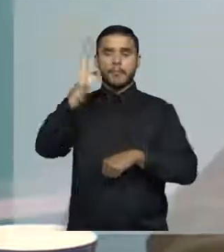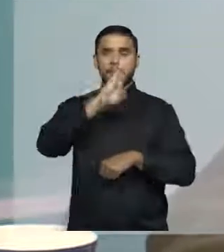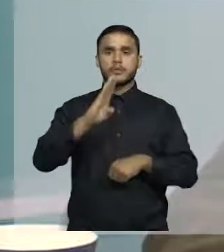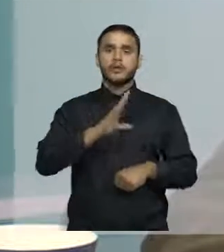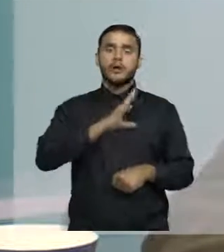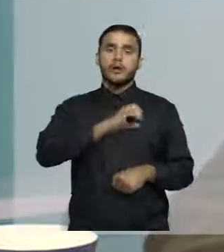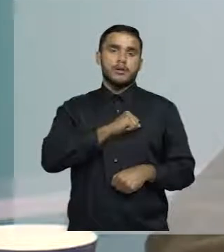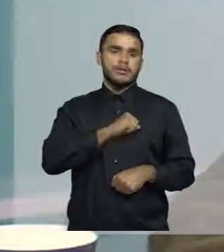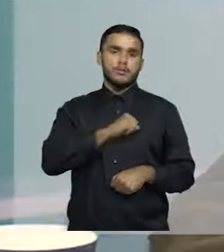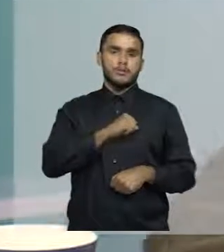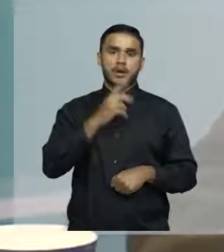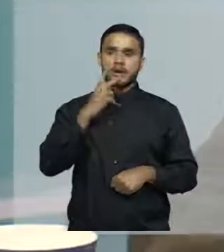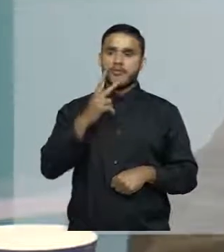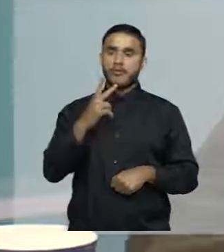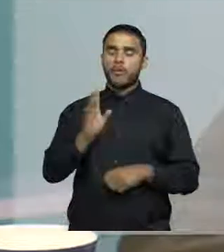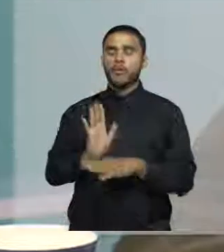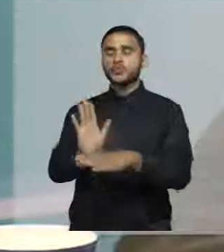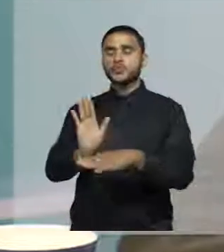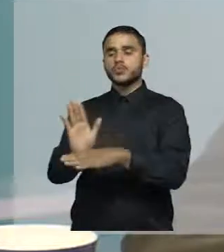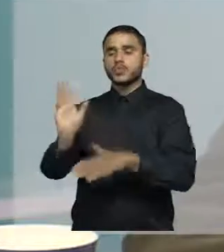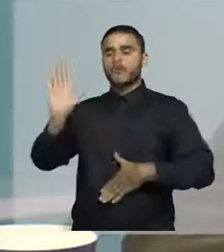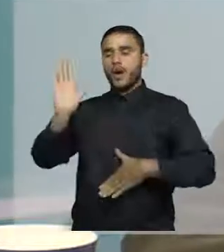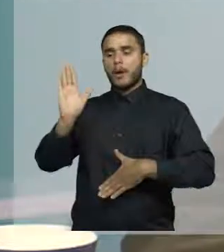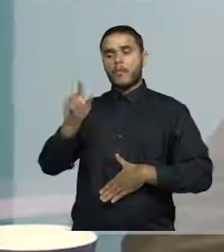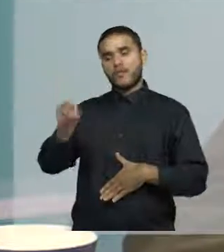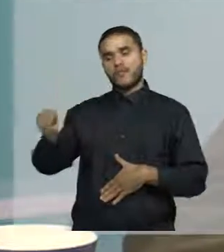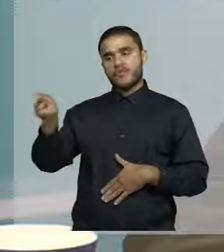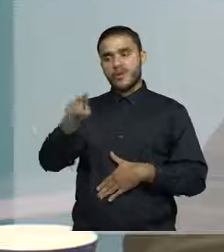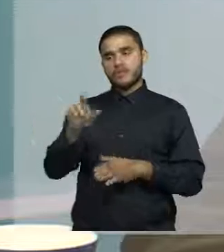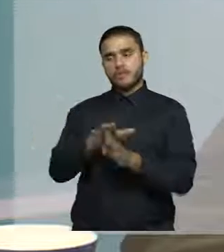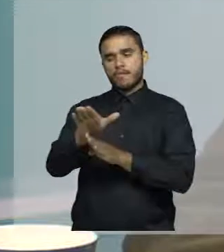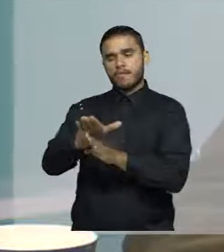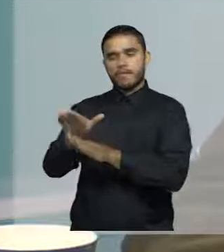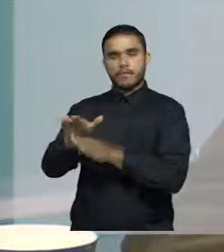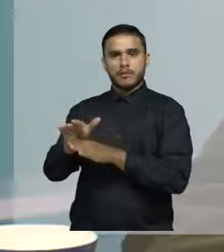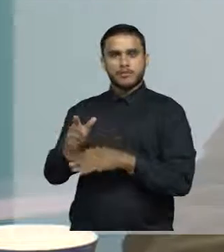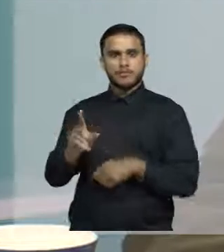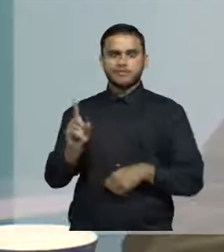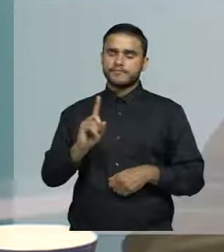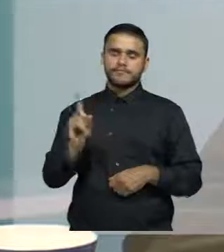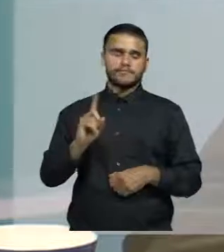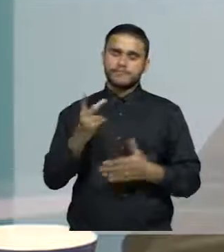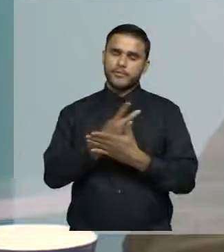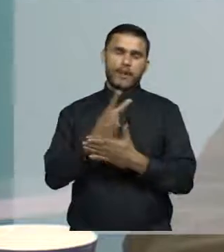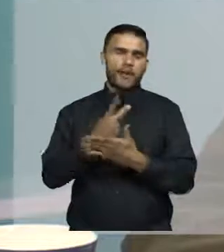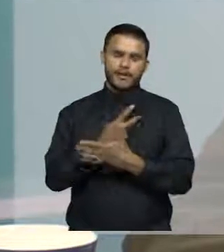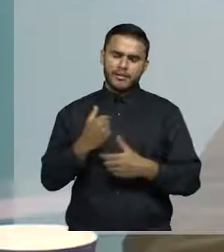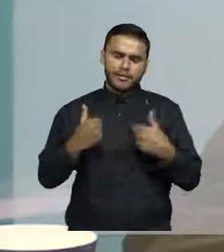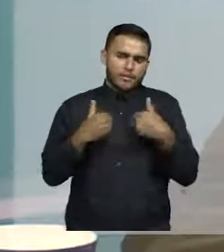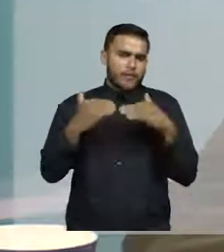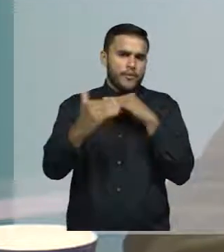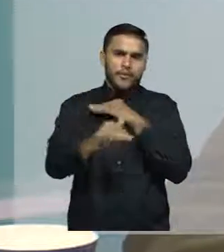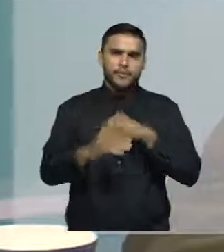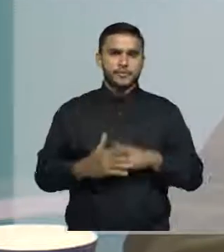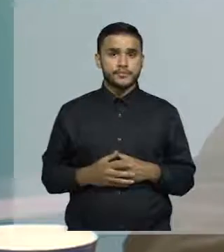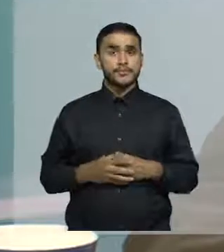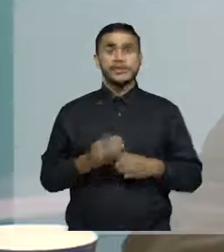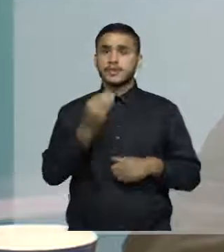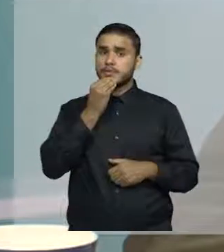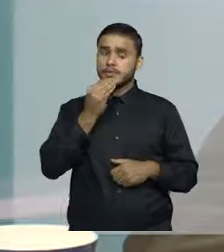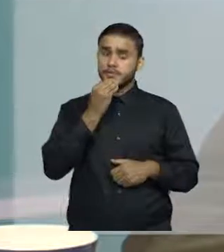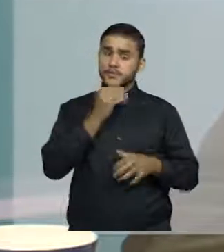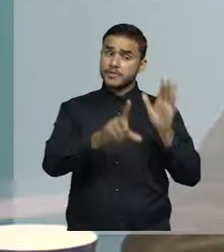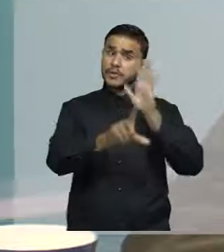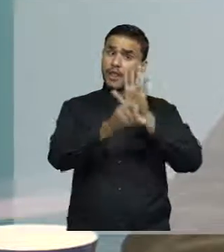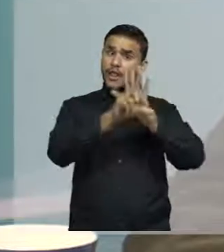bandido a praticar bandidagem. Isso é uma tese maluca. Agora, é um erro não ter já corrigido o nosso sistema